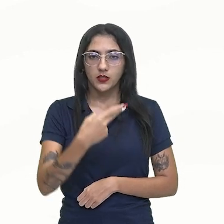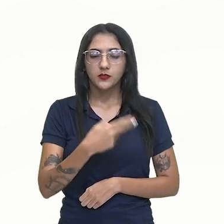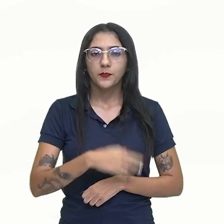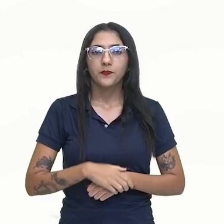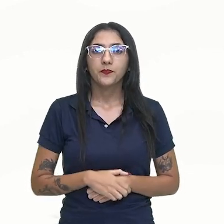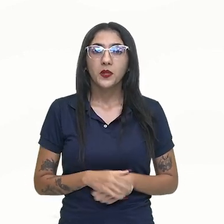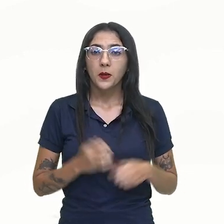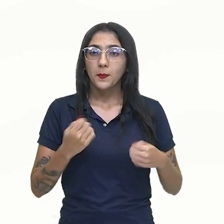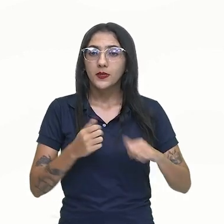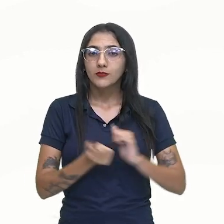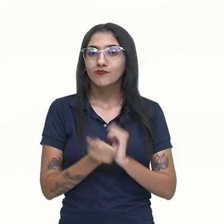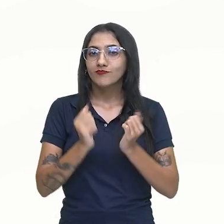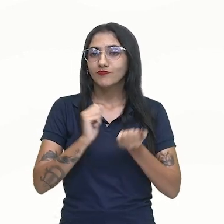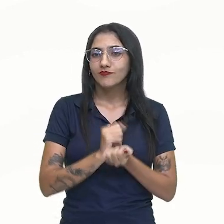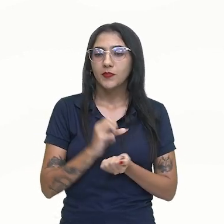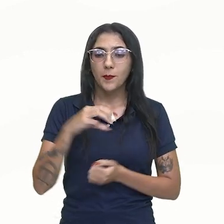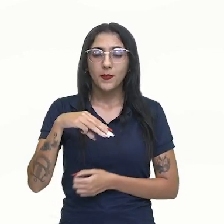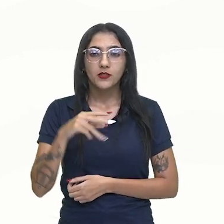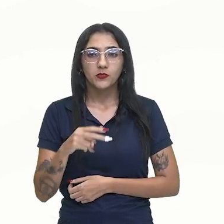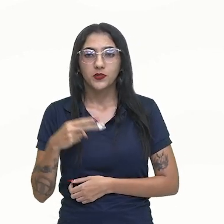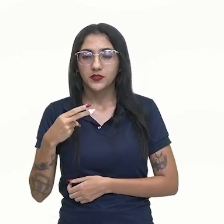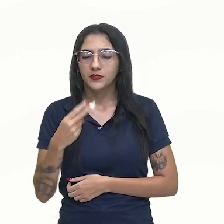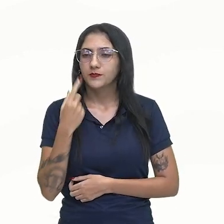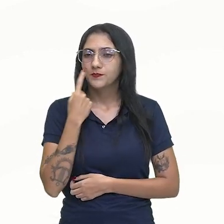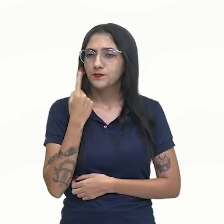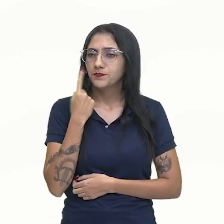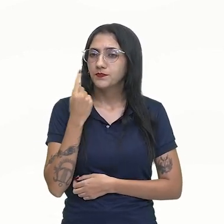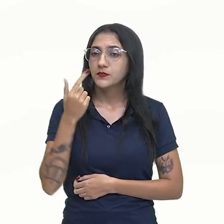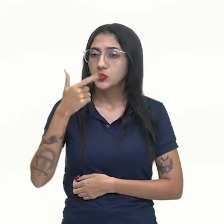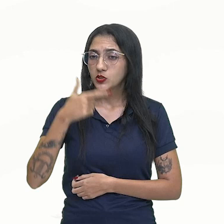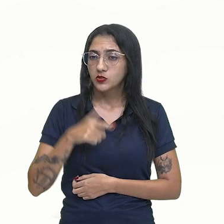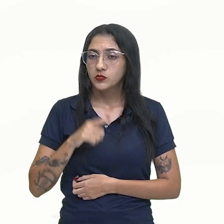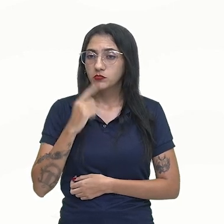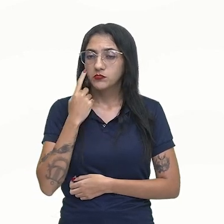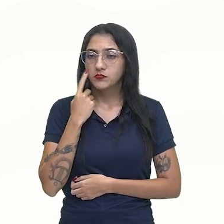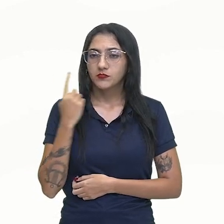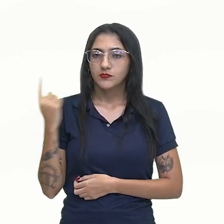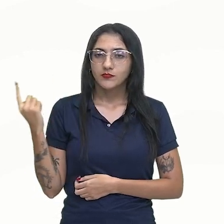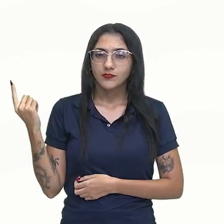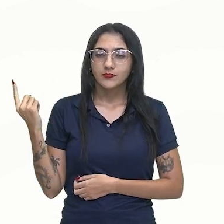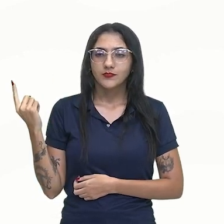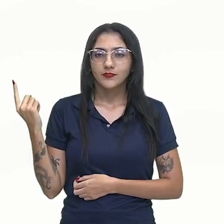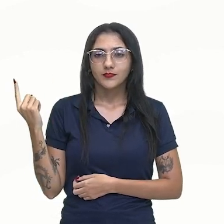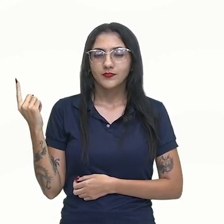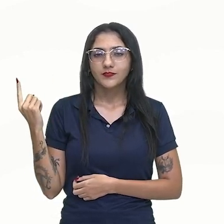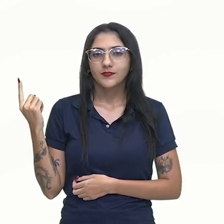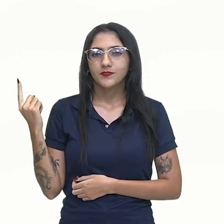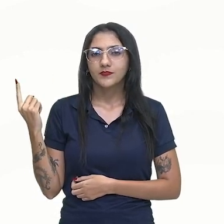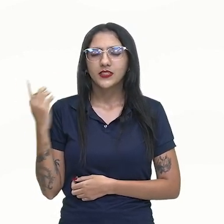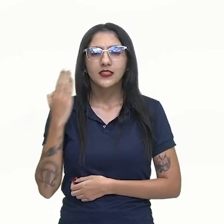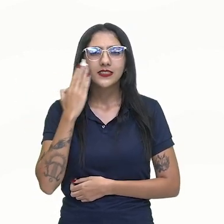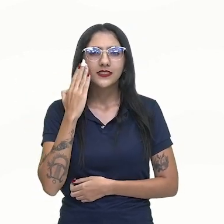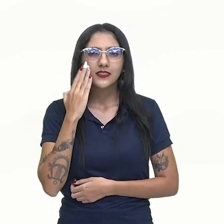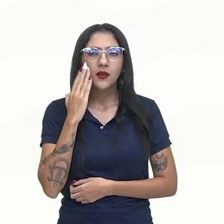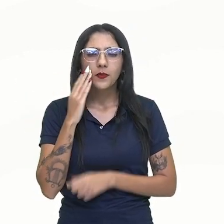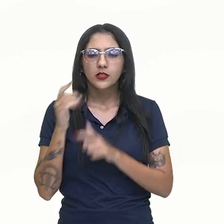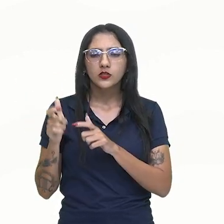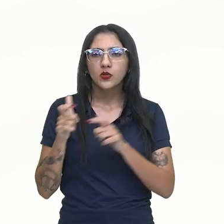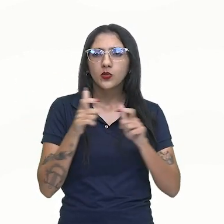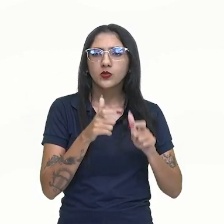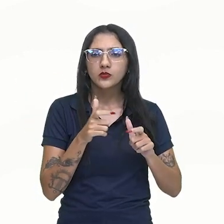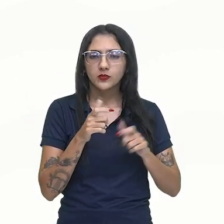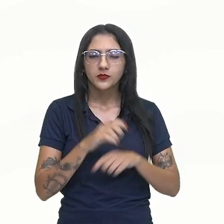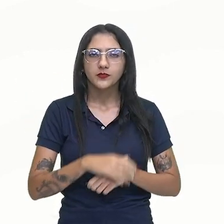para metro quadrado. Vamos voltar na nossa tabela, tá? Para a gente verificar qual vai ser o caminho aí que nós vamos